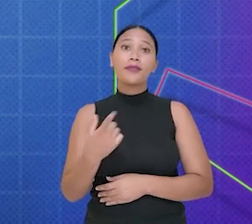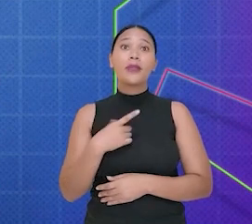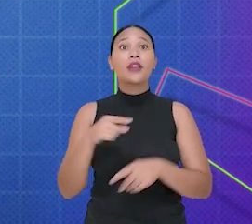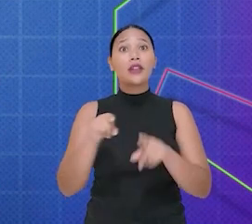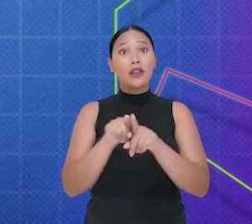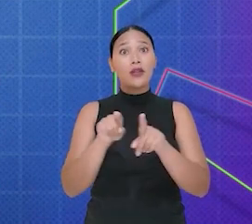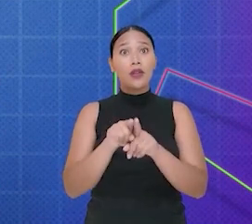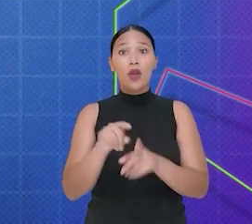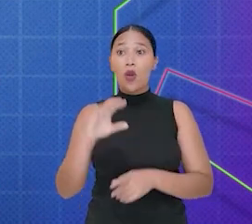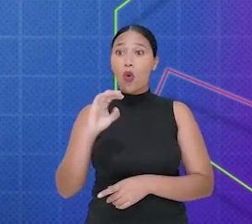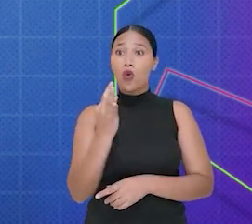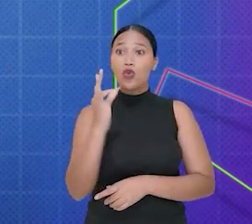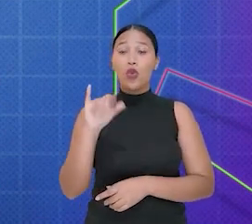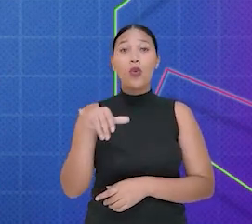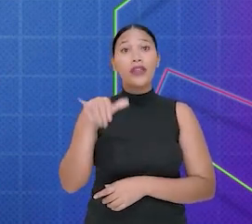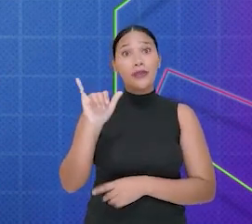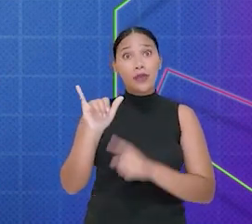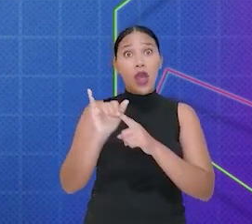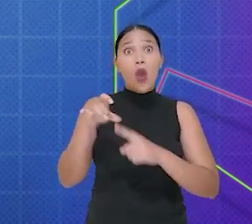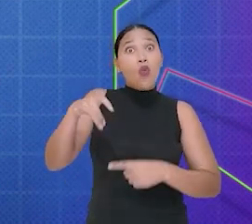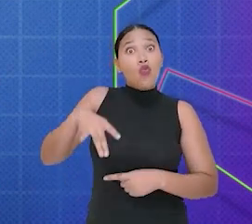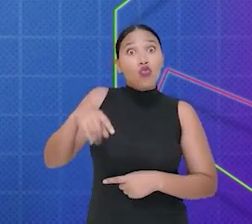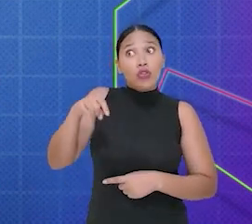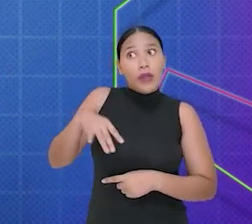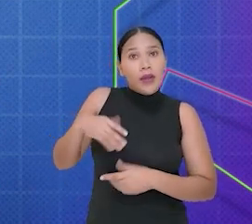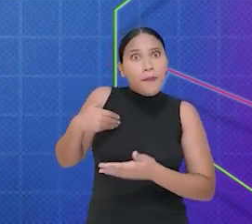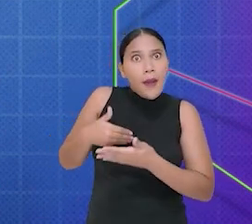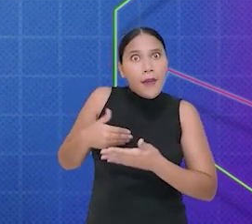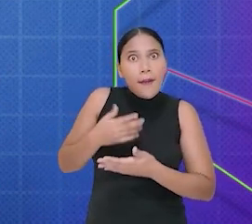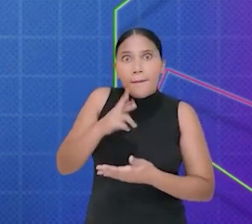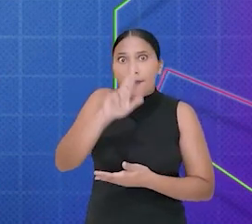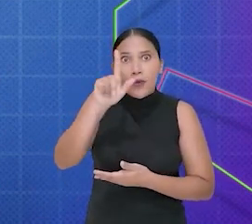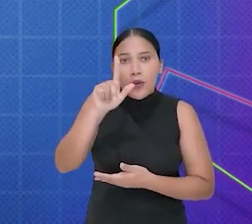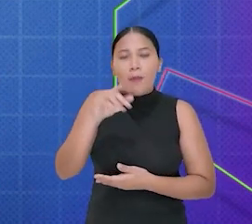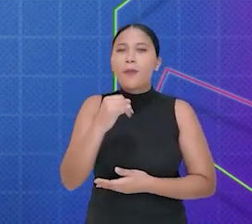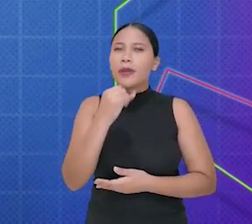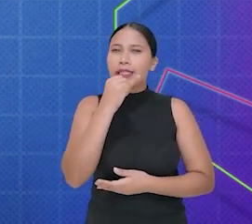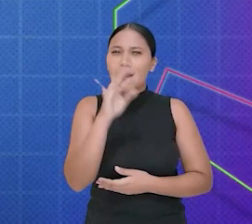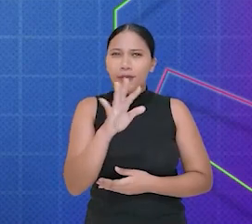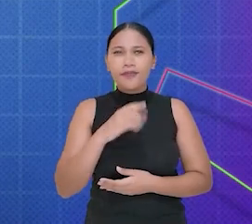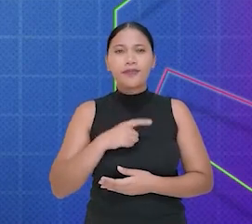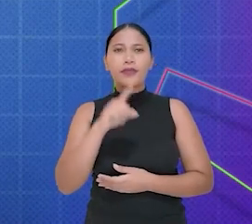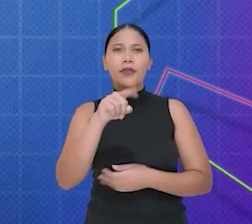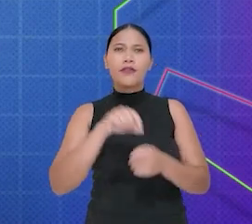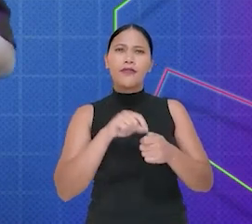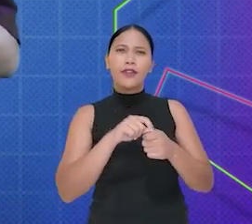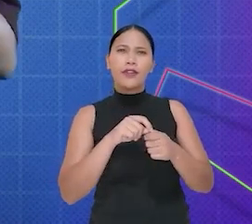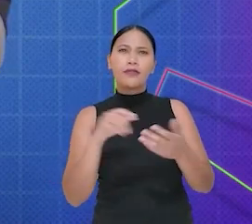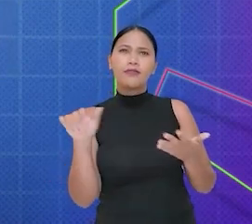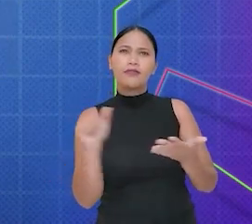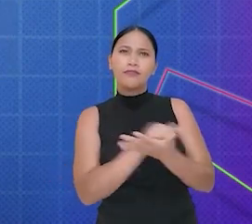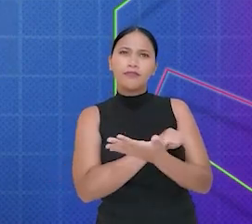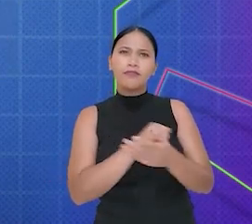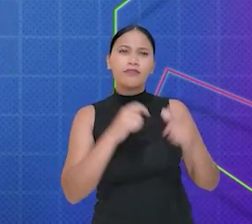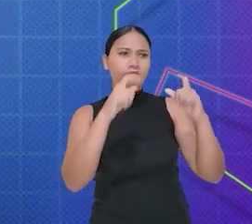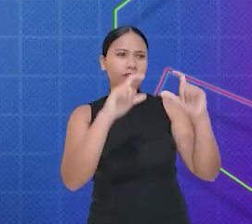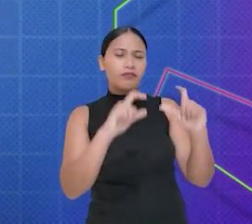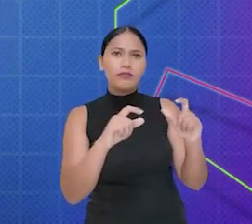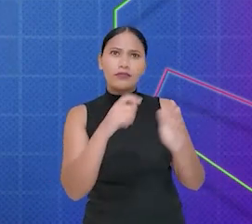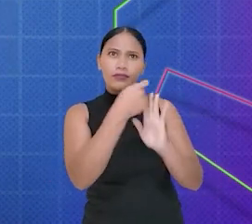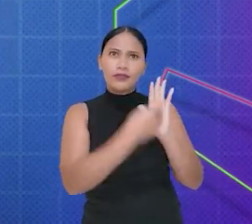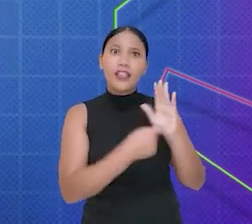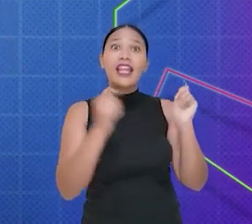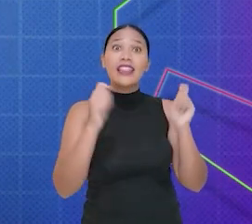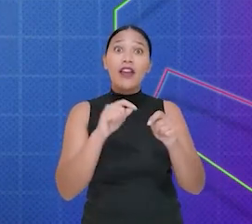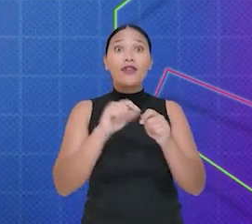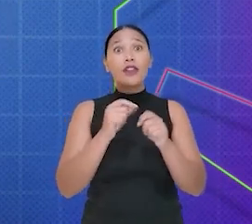a ultimação desfeita com Ctrl Y é útil quando você desfez uma ação por engano. Por exemplo, se você desfez a exclusão de uma seção